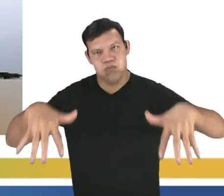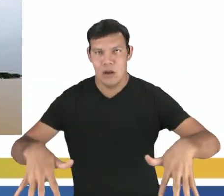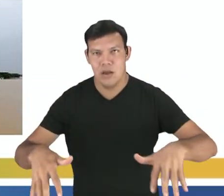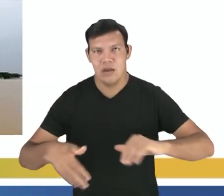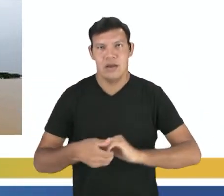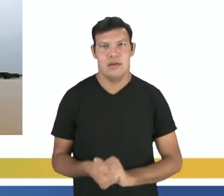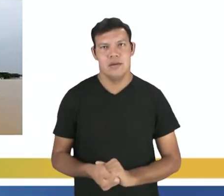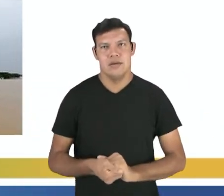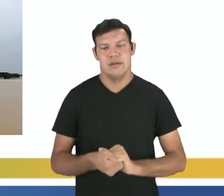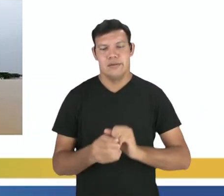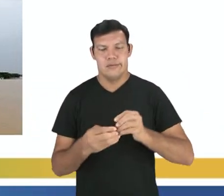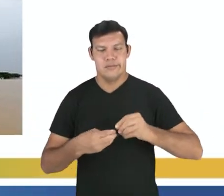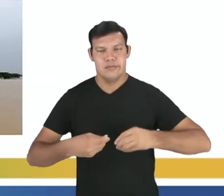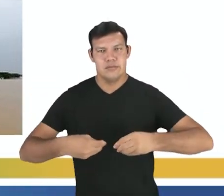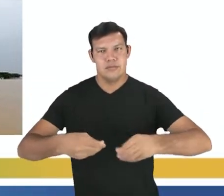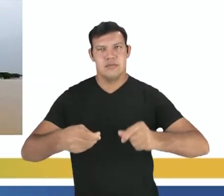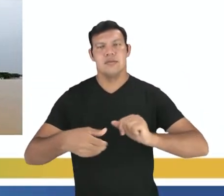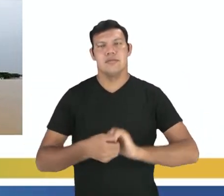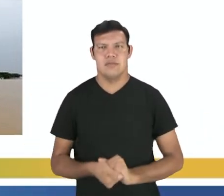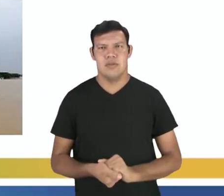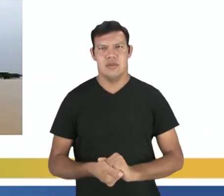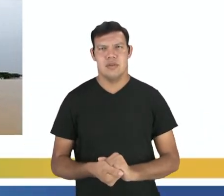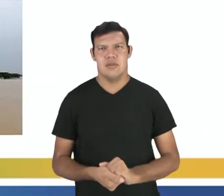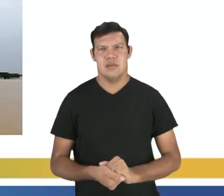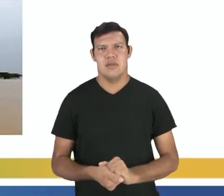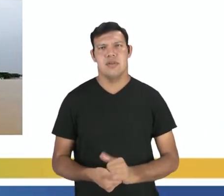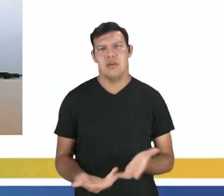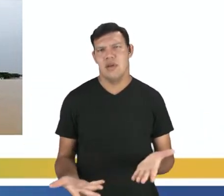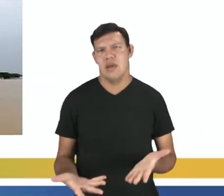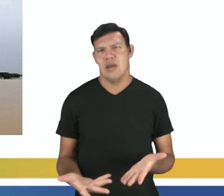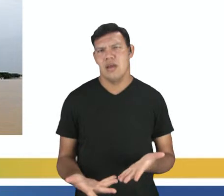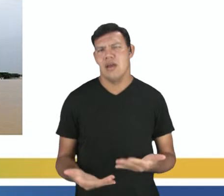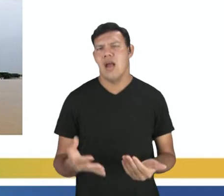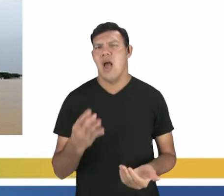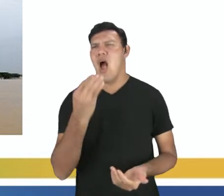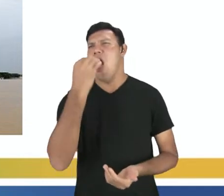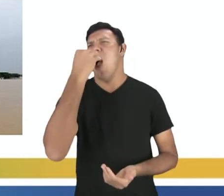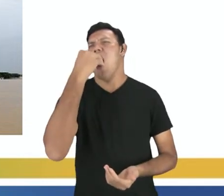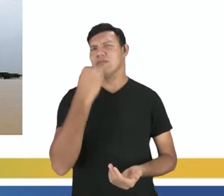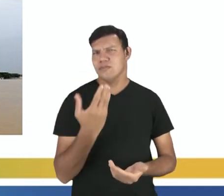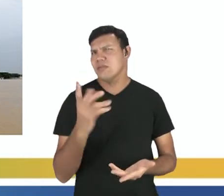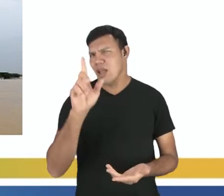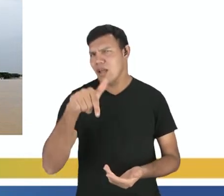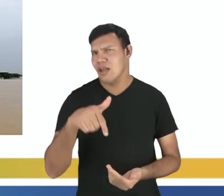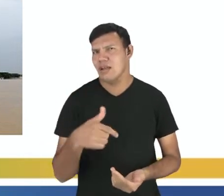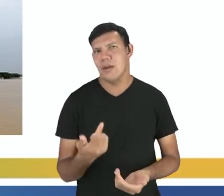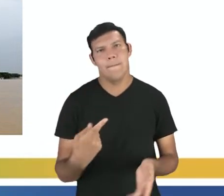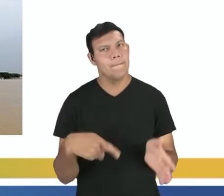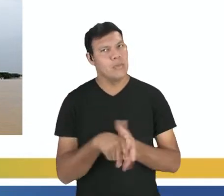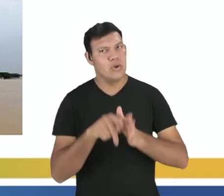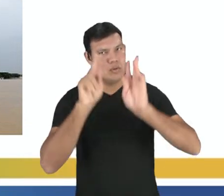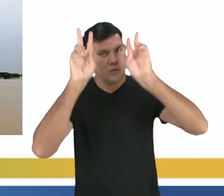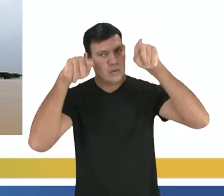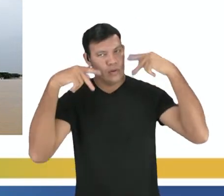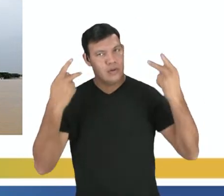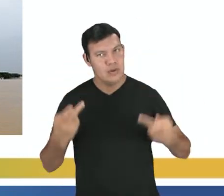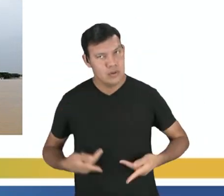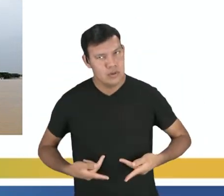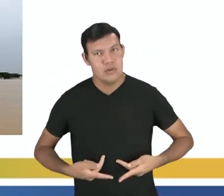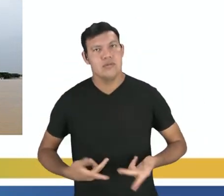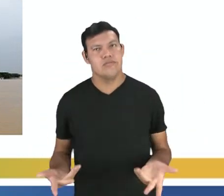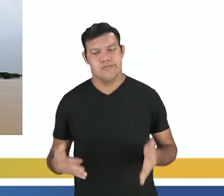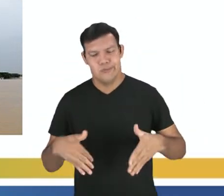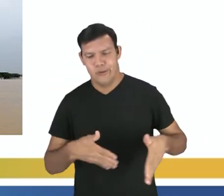que objetos fazem, sim pessoas, né? O ato de engolir é algo humano e não é